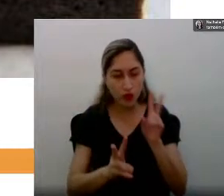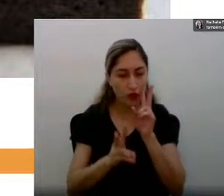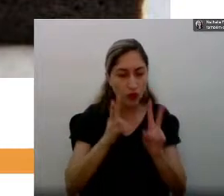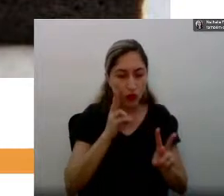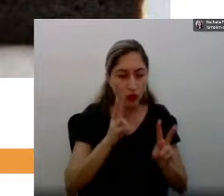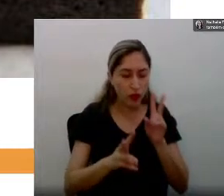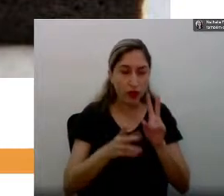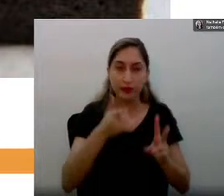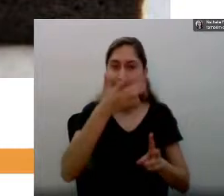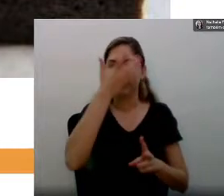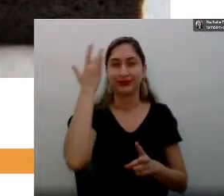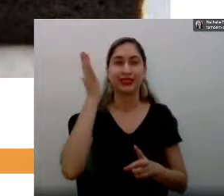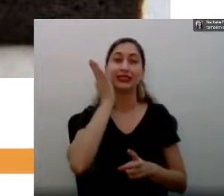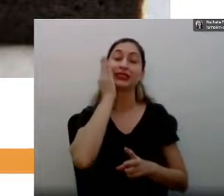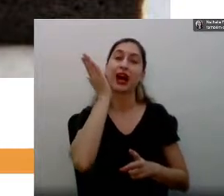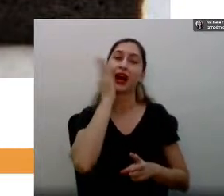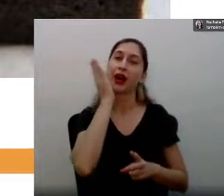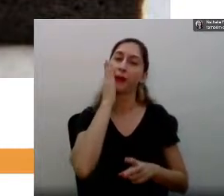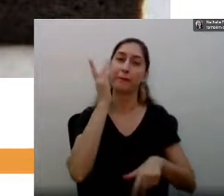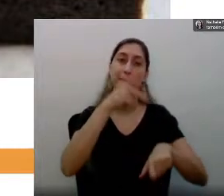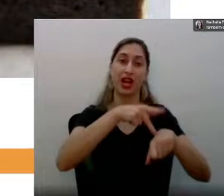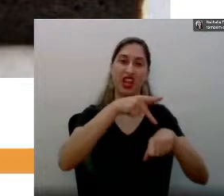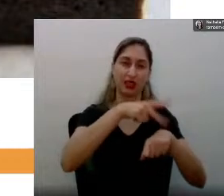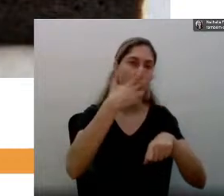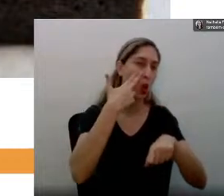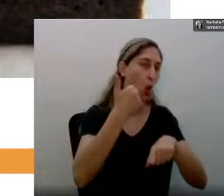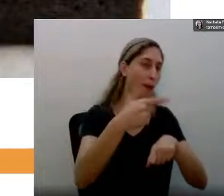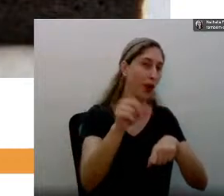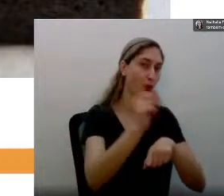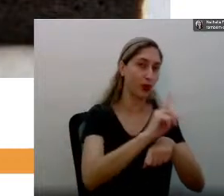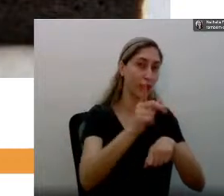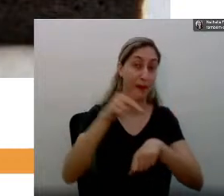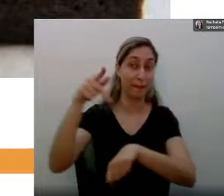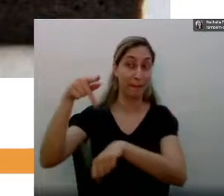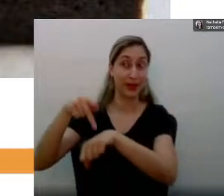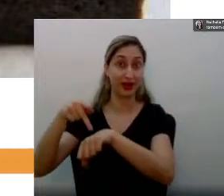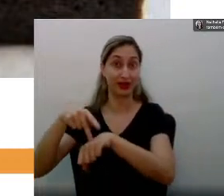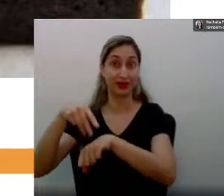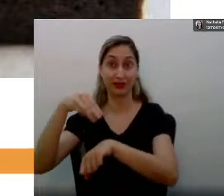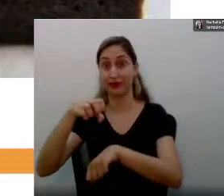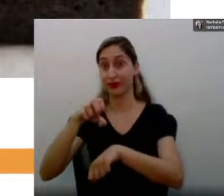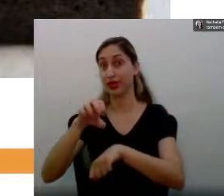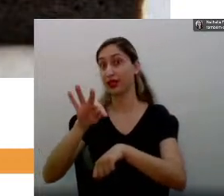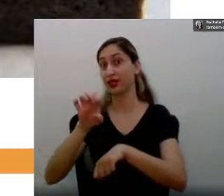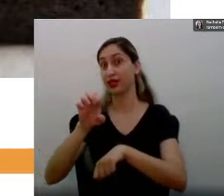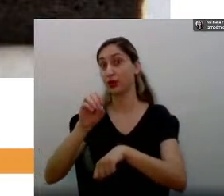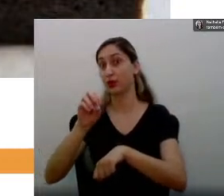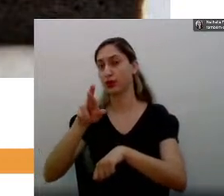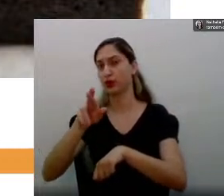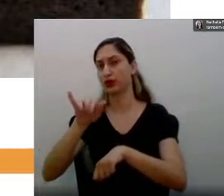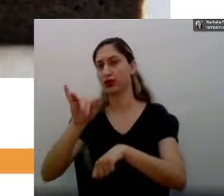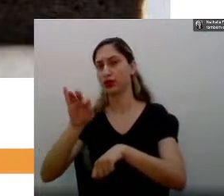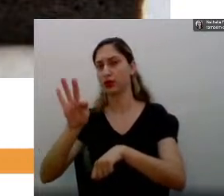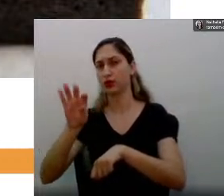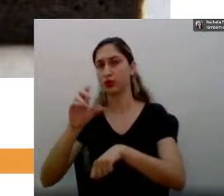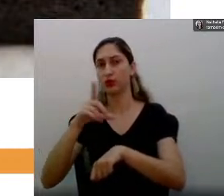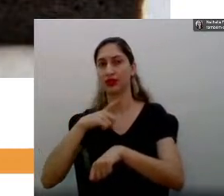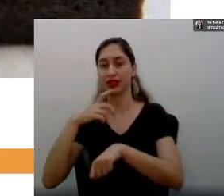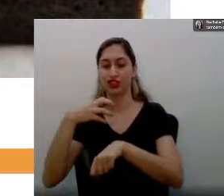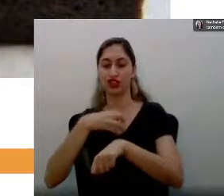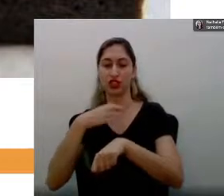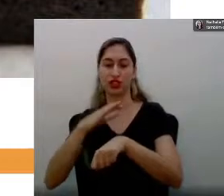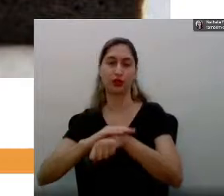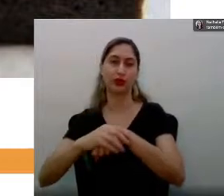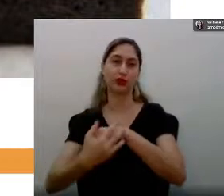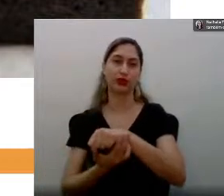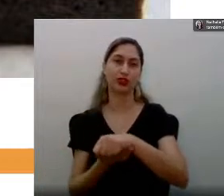consegue diferencial meteorito de uma rocha com um não é pessoalmente por causa da queda do Rastro que ele deixa quando cai essa coisa tudo né então o